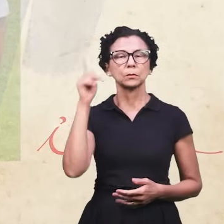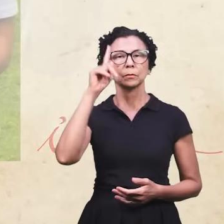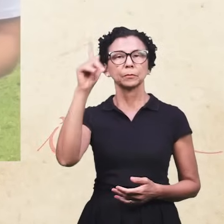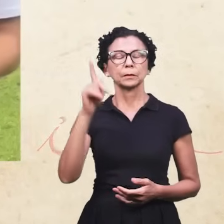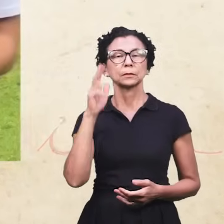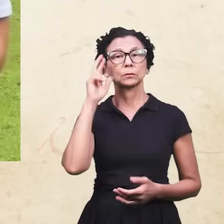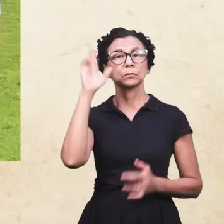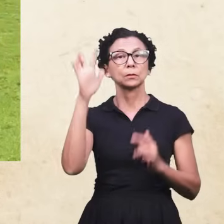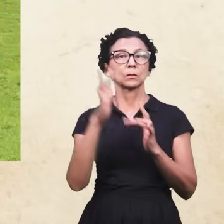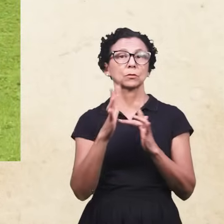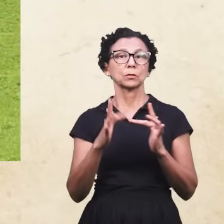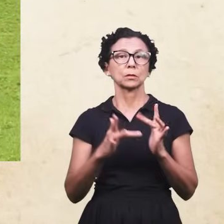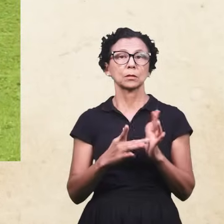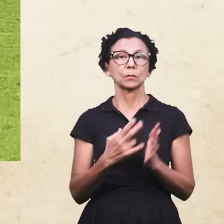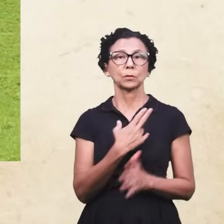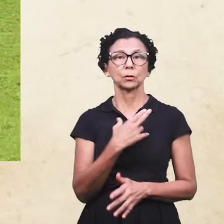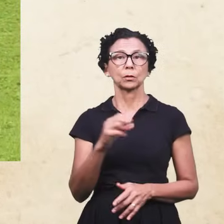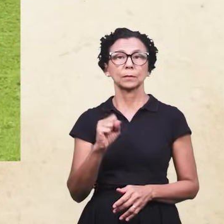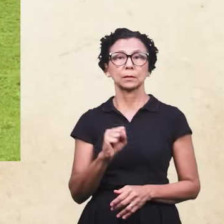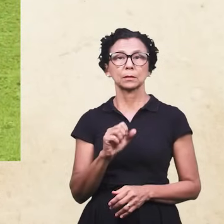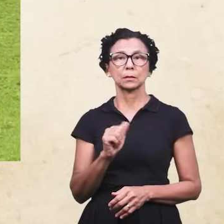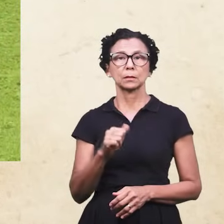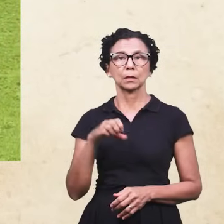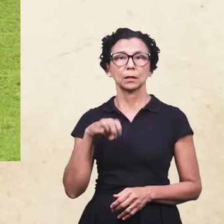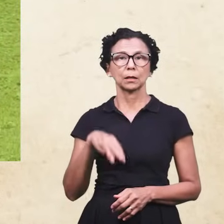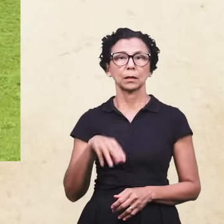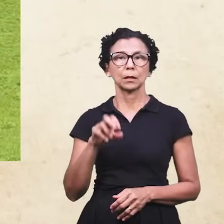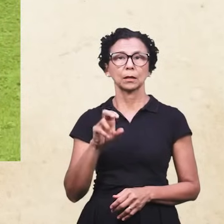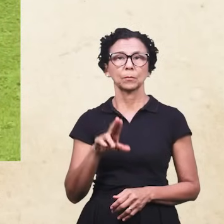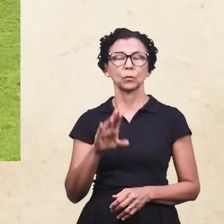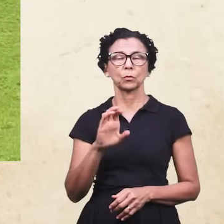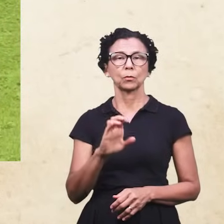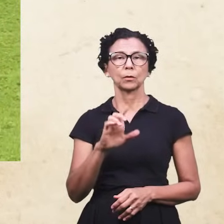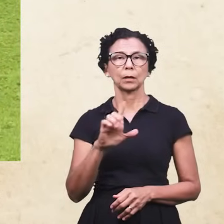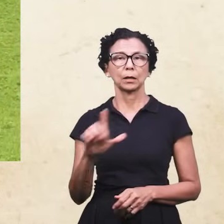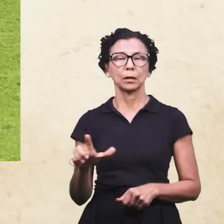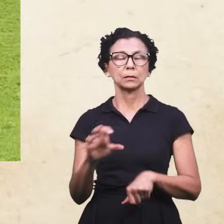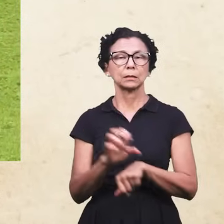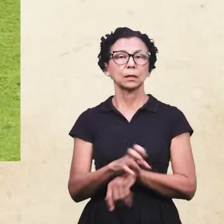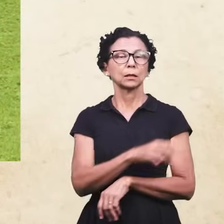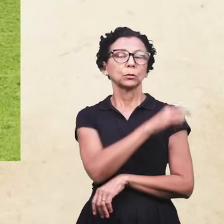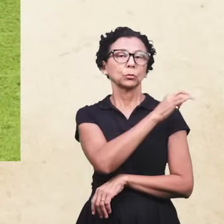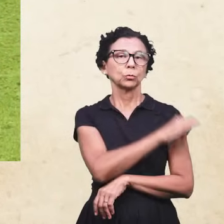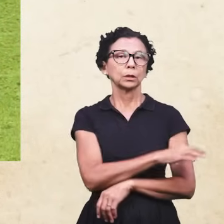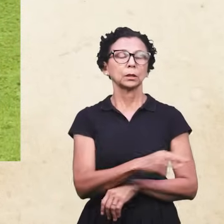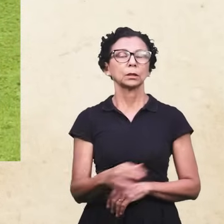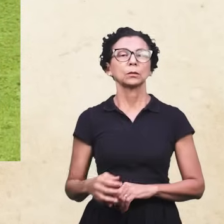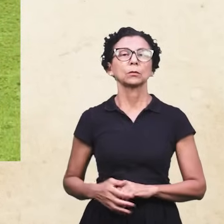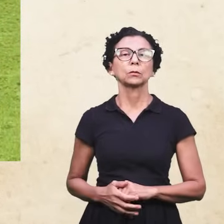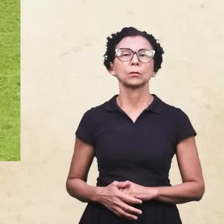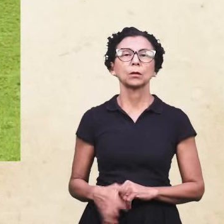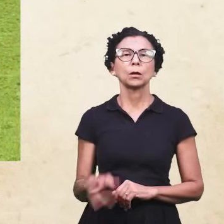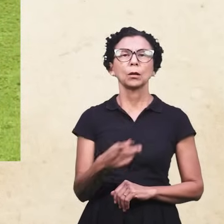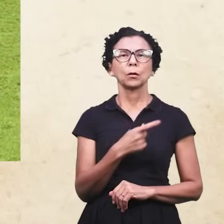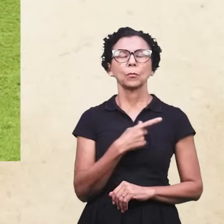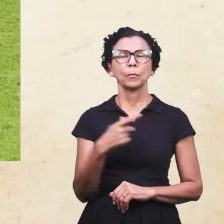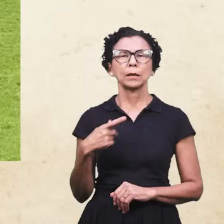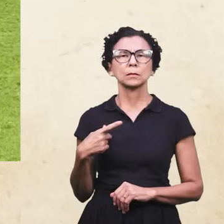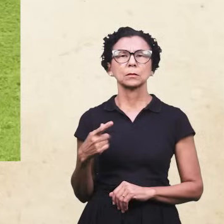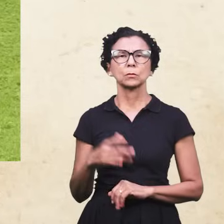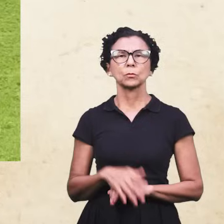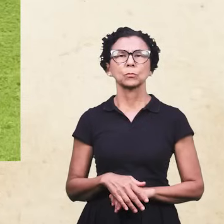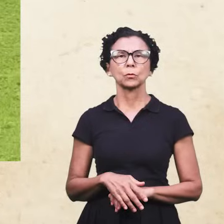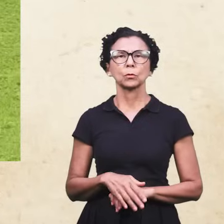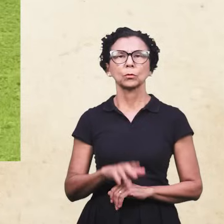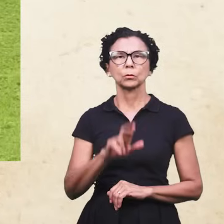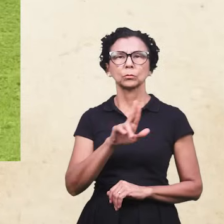Quero cumprimentar a todos com a paz do Senhor Jesus. Eu sou o jovem Samuel, sou da igreja de Cubango, Niterói, Rio de Janeiro, e